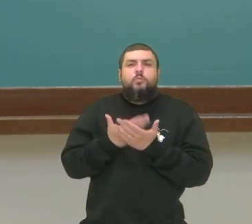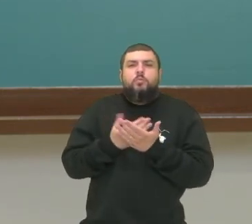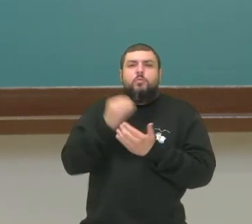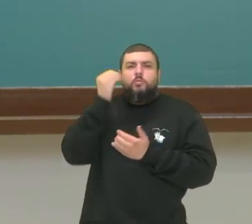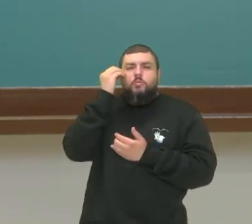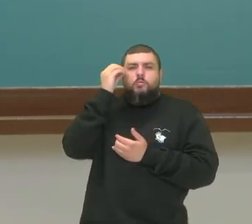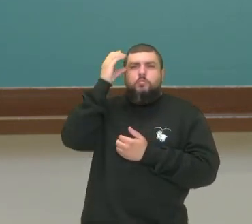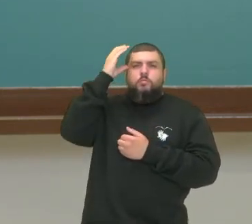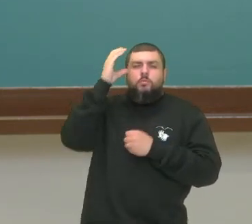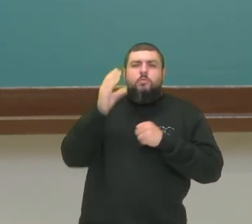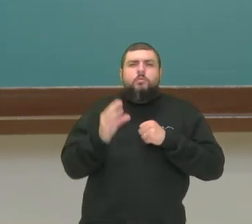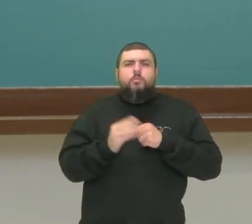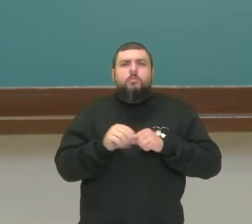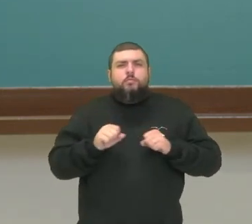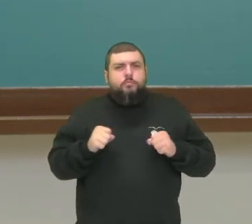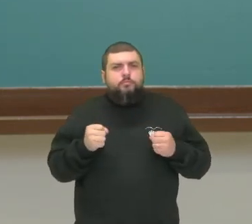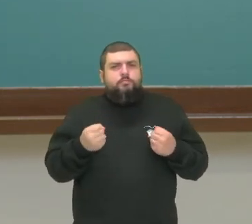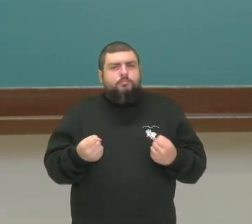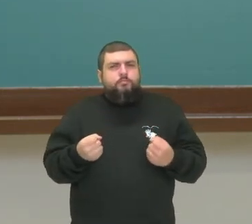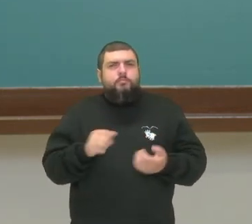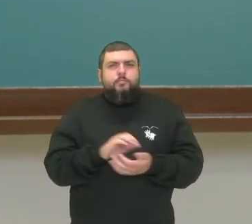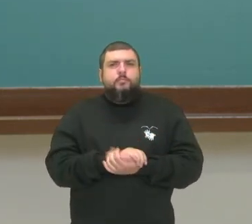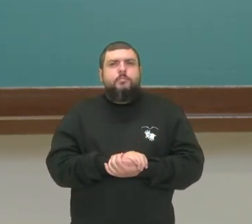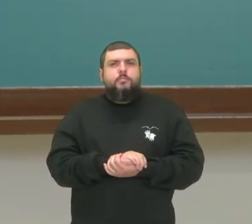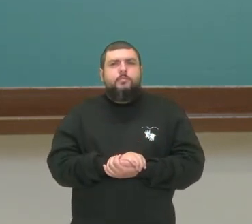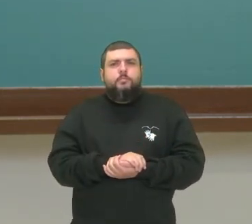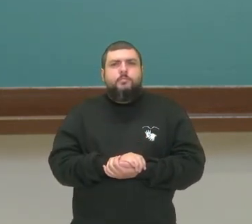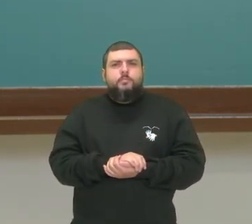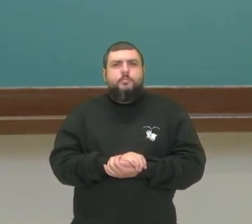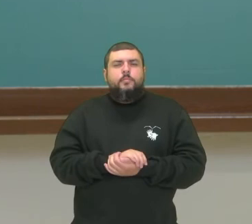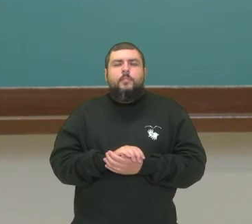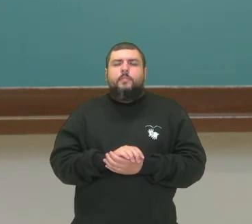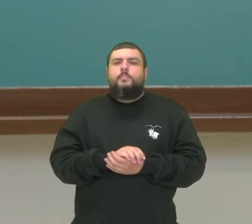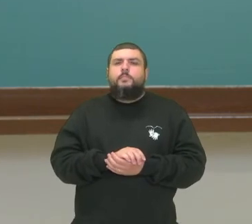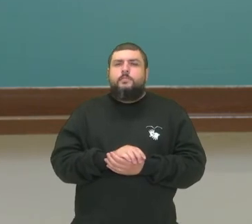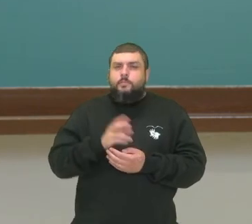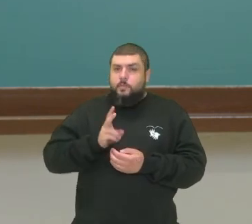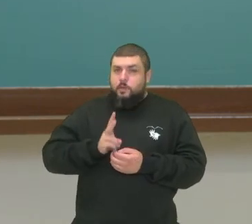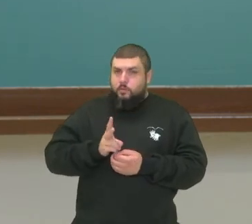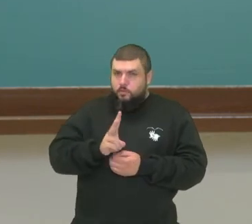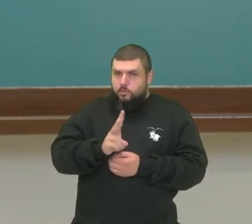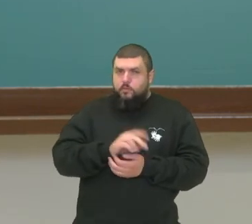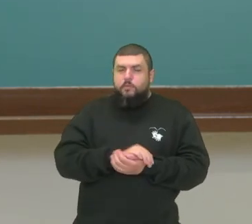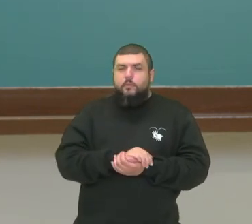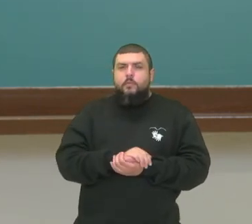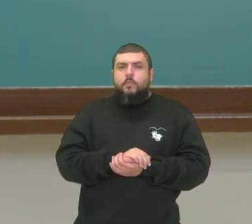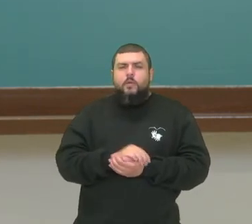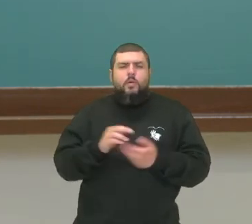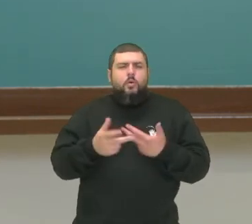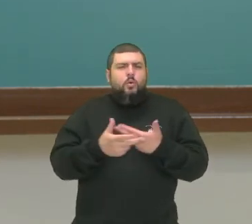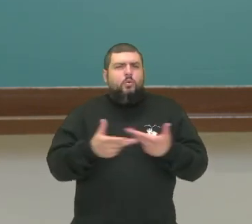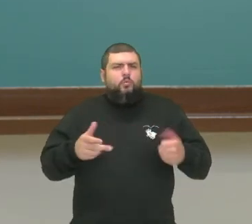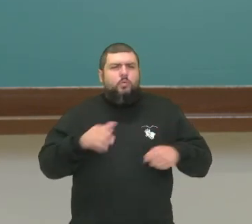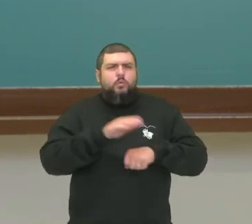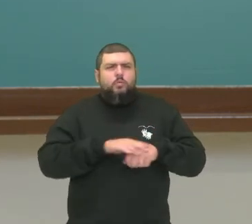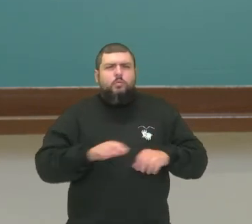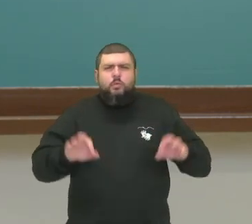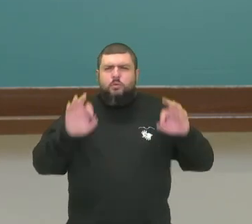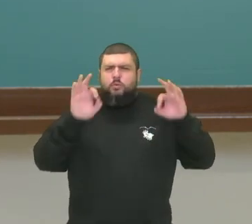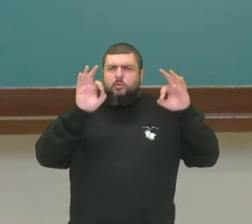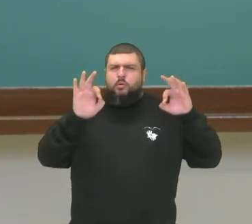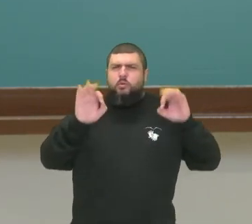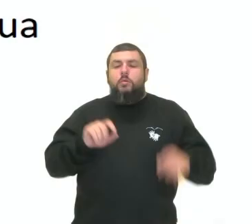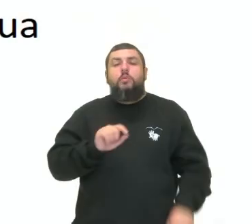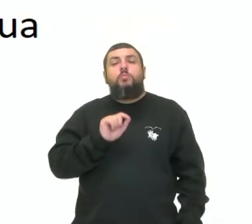com esforço. E aí ela segue dizendo assim: a coisa mais fina do mundo é o sentimento.